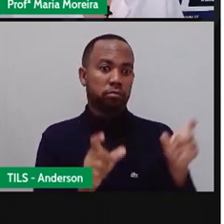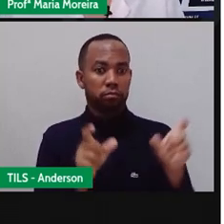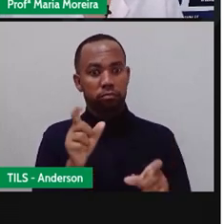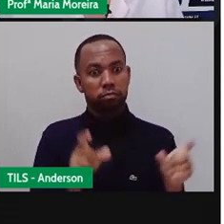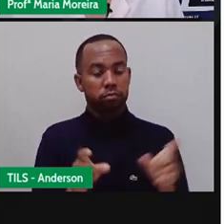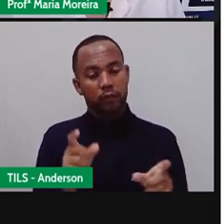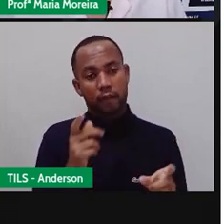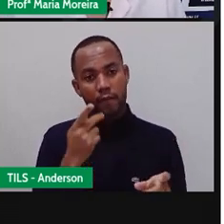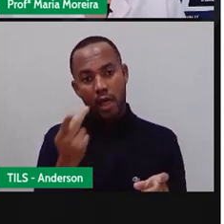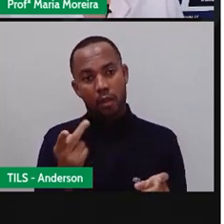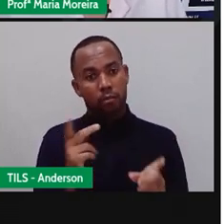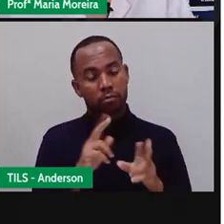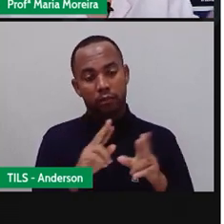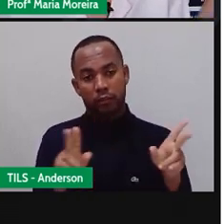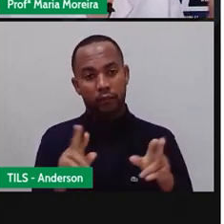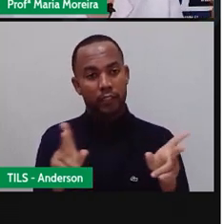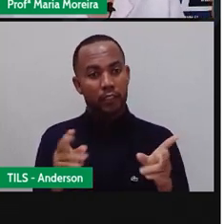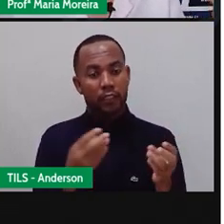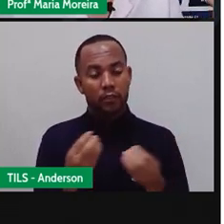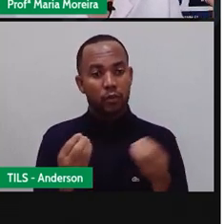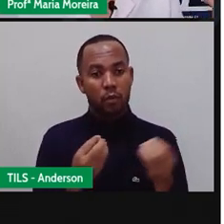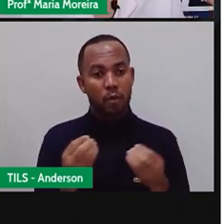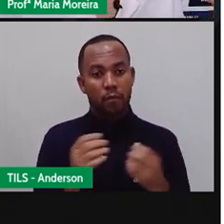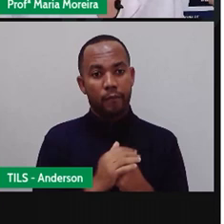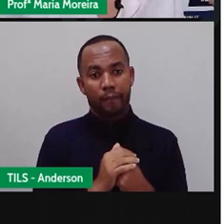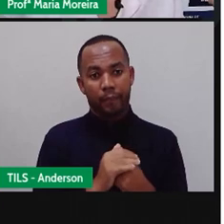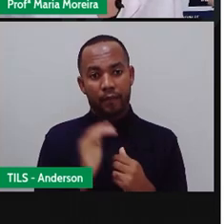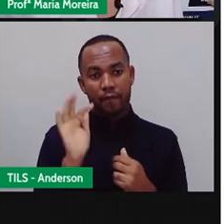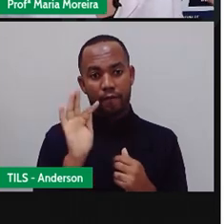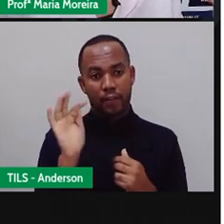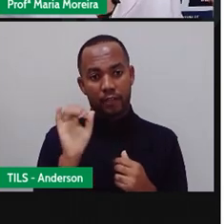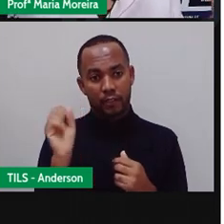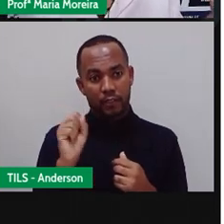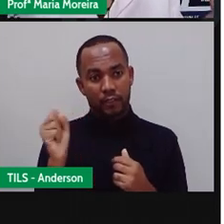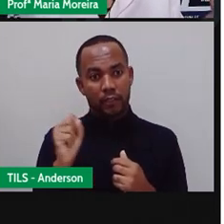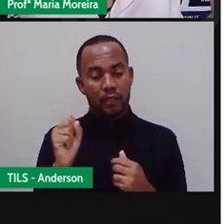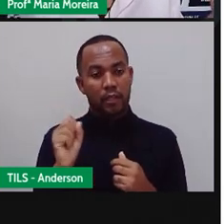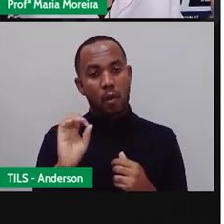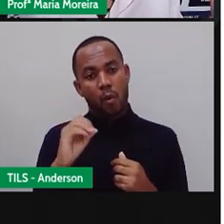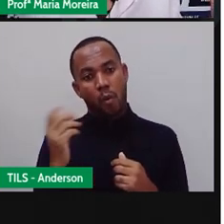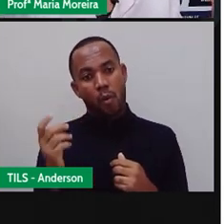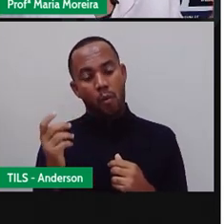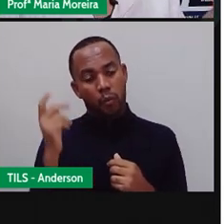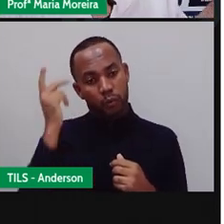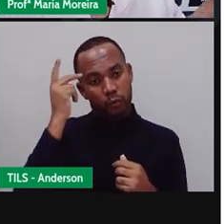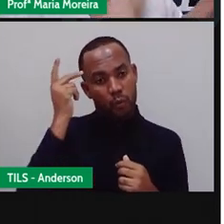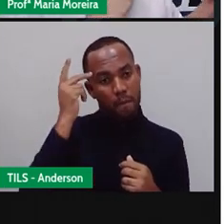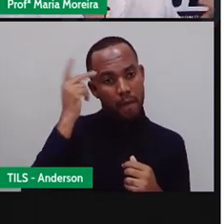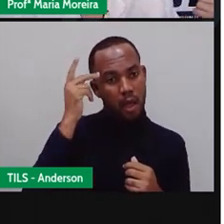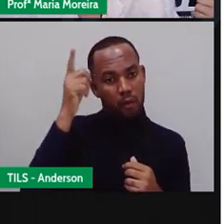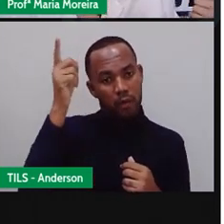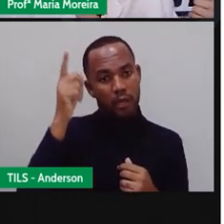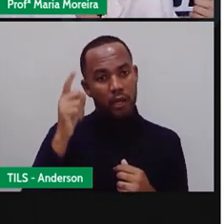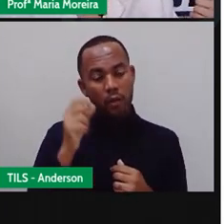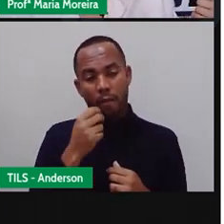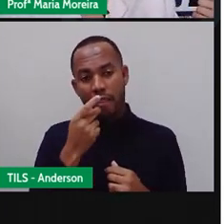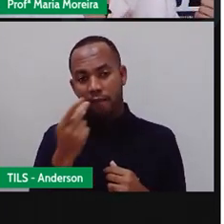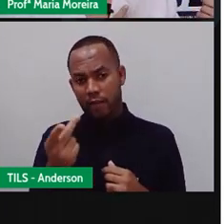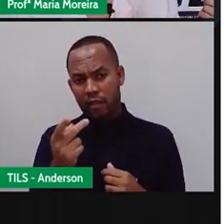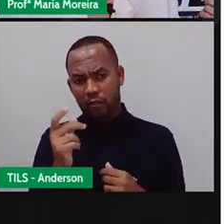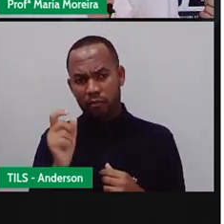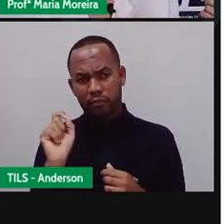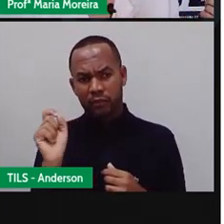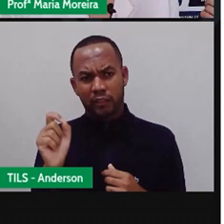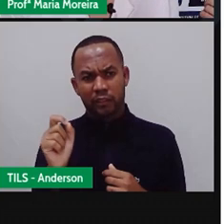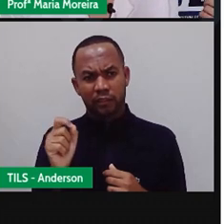dizer não foi Anderson que falou mais uma das um tá aqui em feira e eu tô por exemplo em São Paulo né E aí com bateria comprovar que